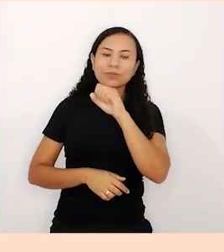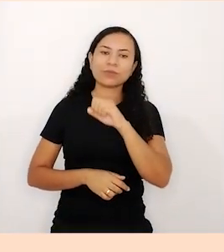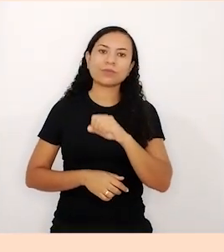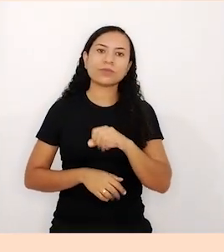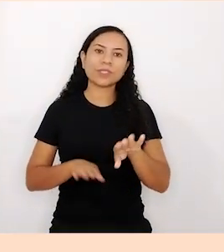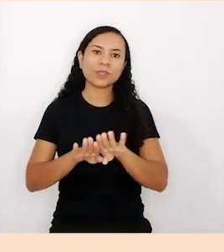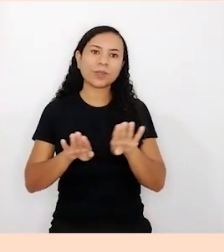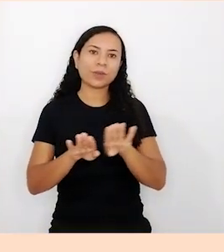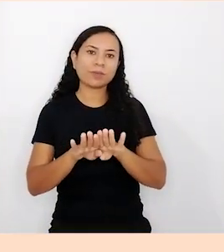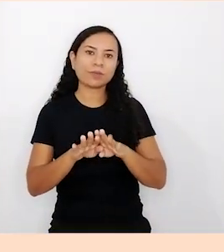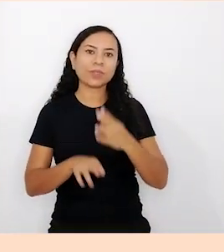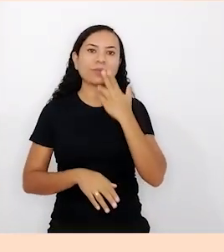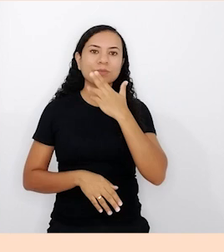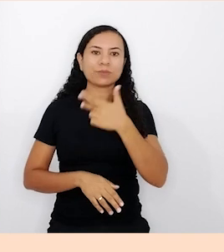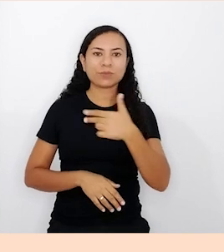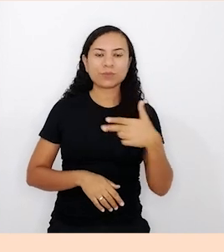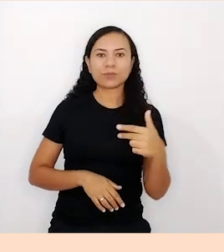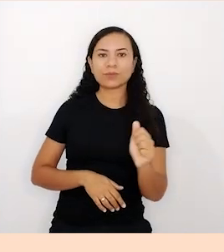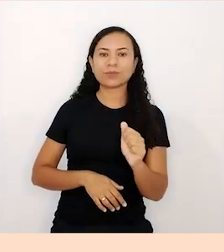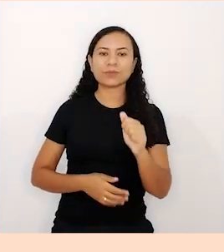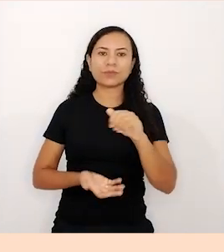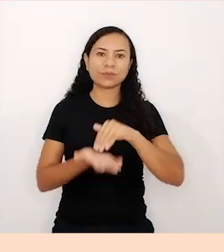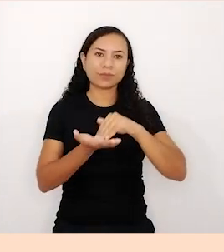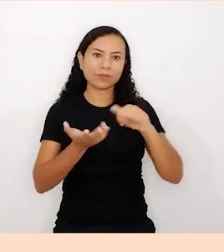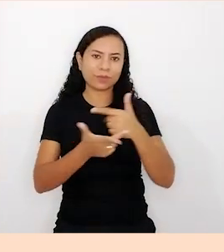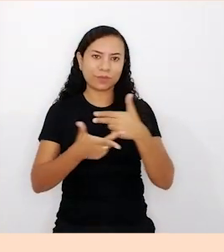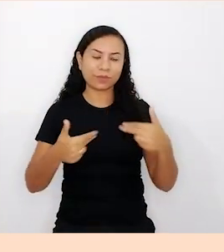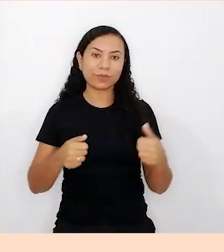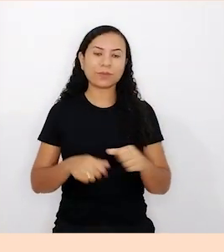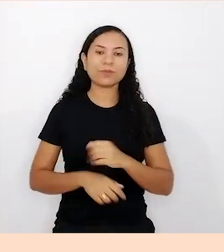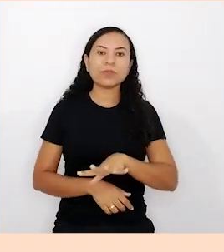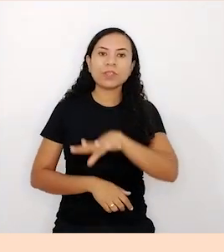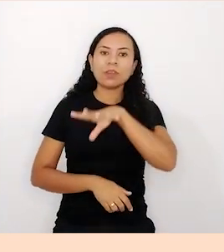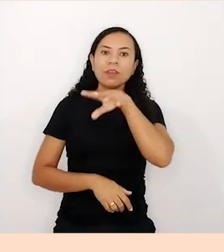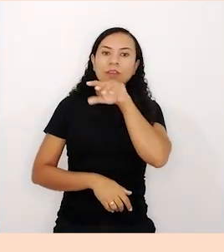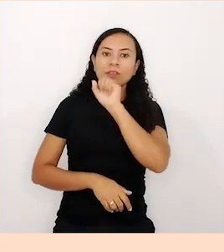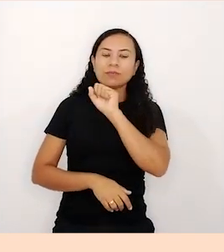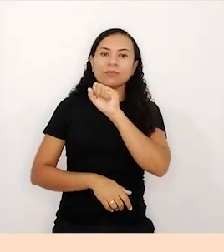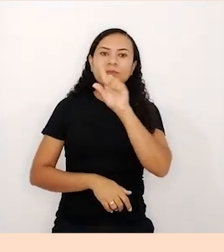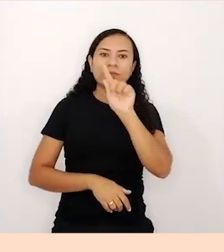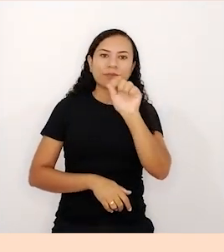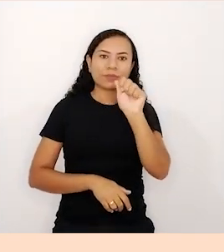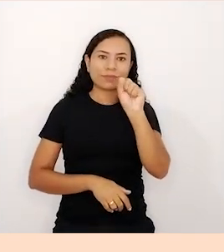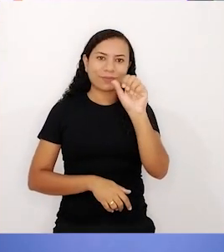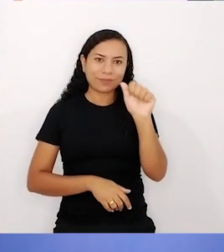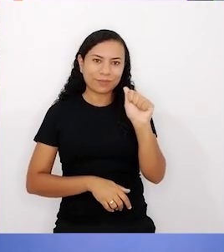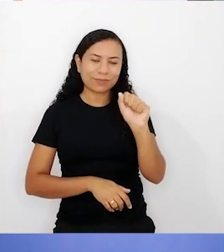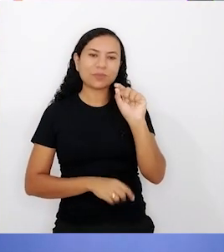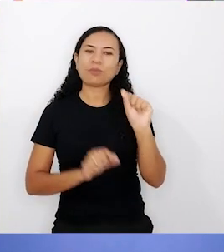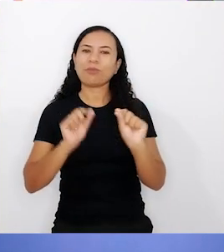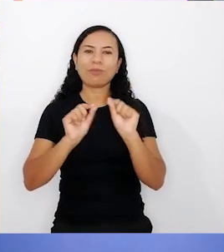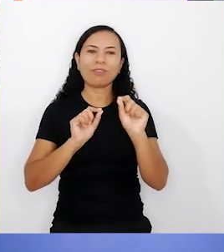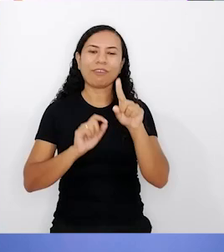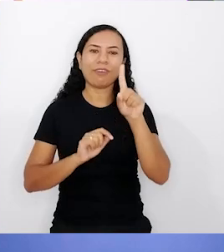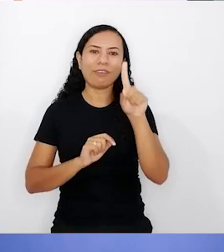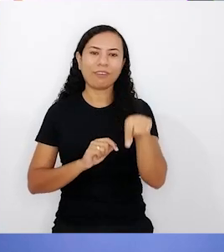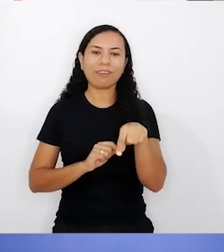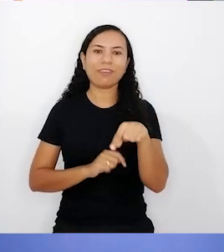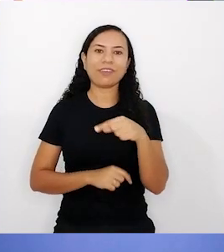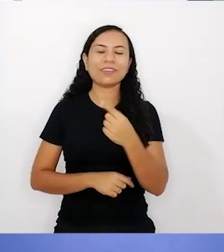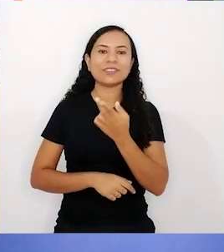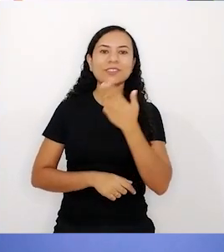gases respiratórios são o oxigênio e o gás carbônico, enquanto os nutrientes são aqueles que vêm